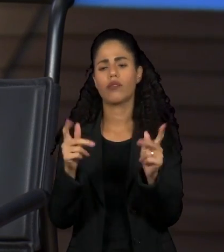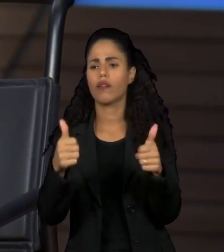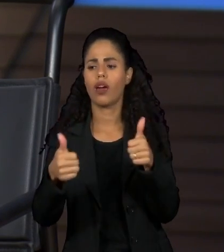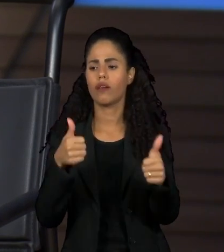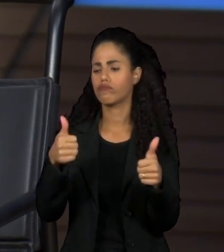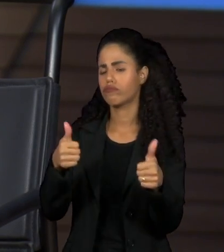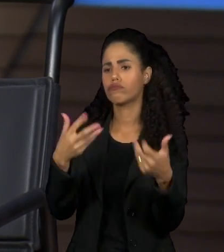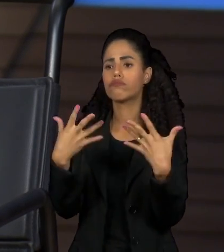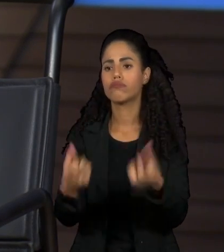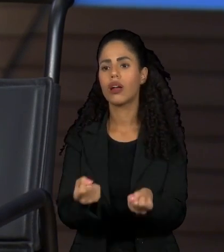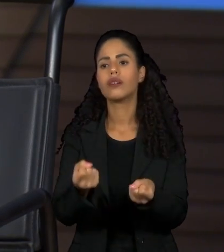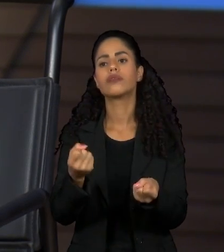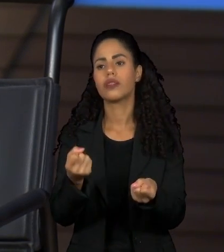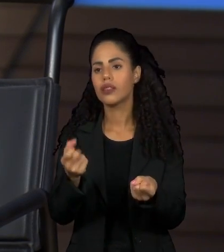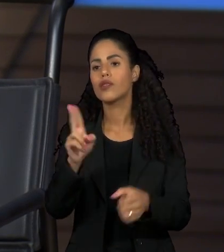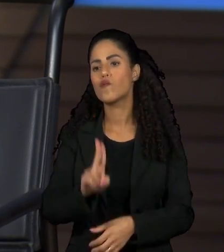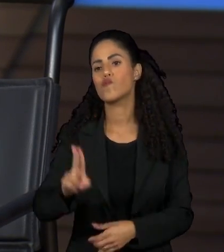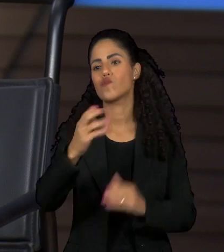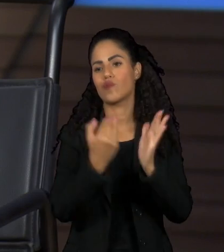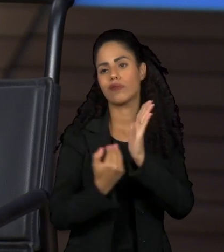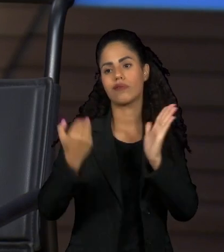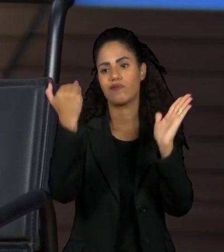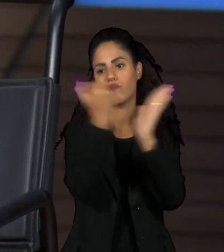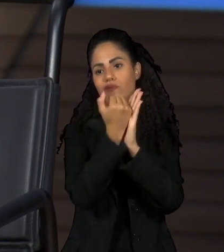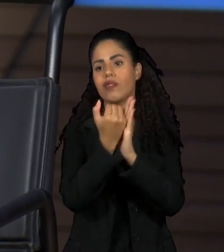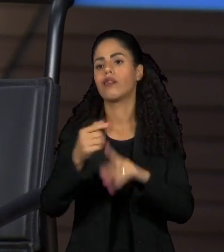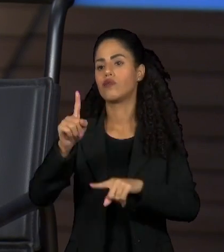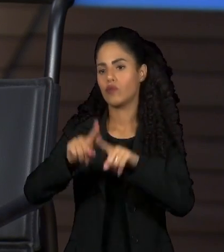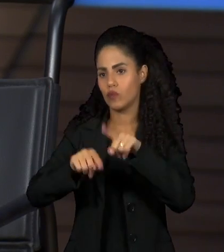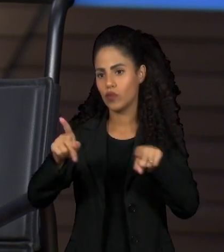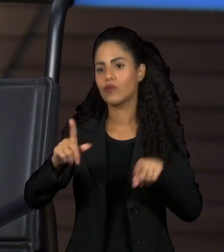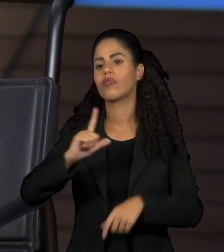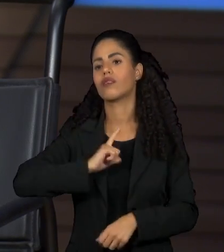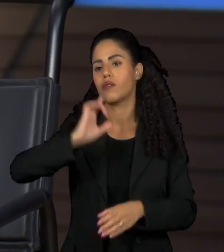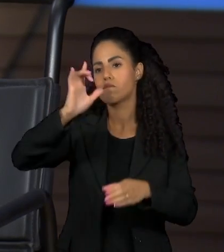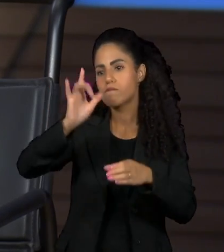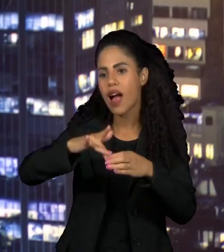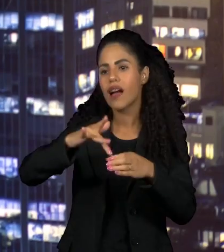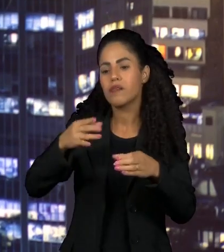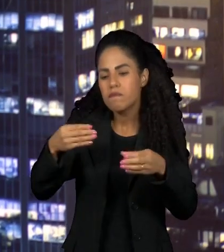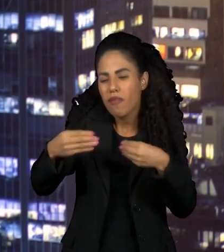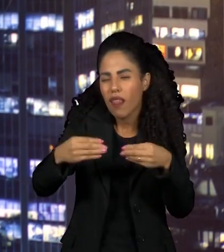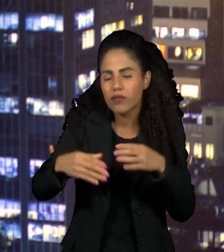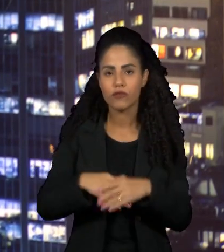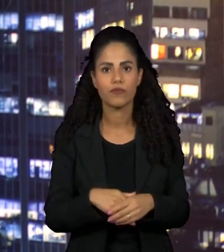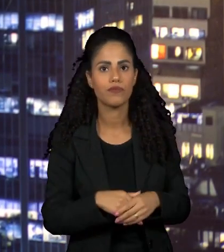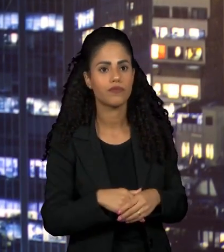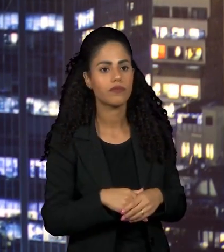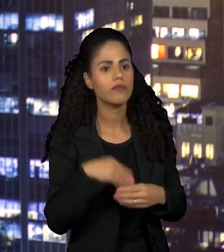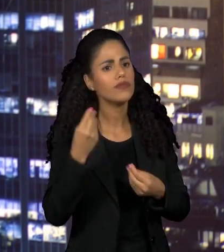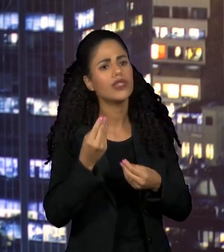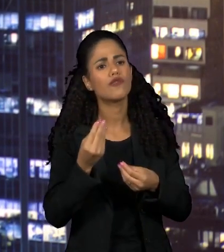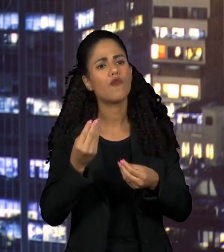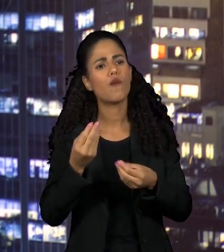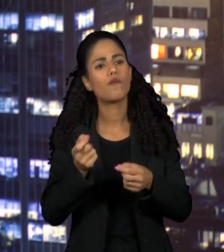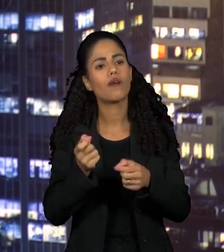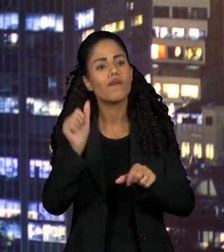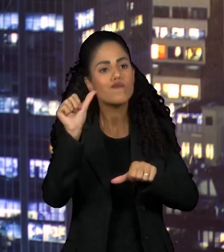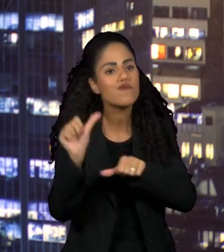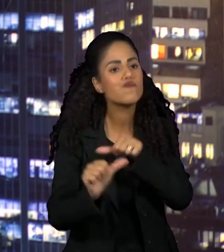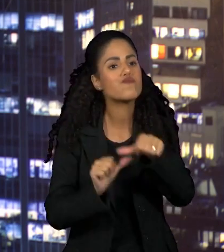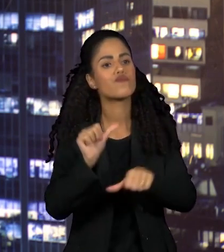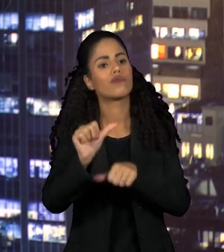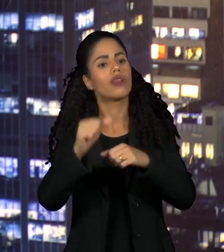mais consumindo, digamos assim, esses produtos e esses serviços também. E para que haja uma mudança de hábito, é muito importante